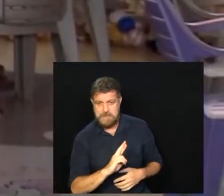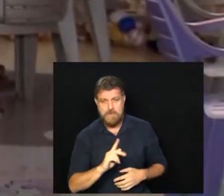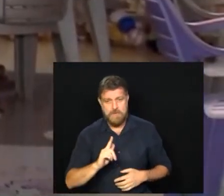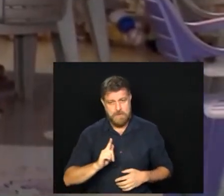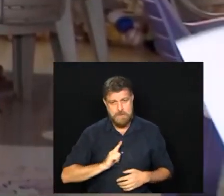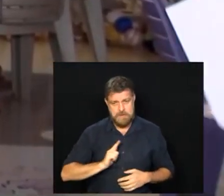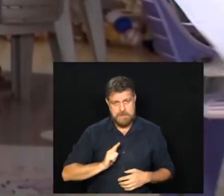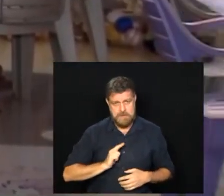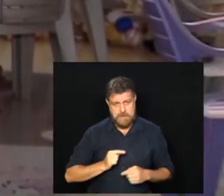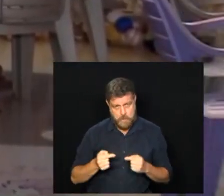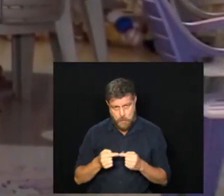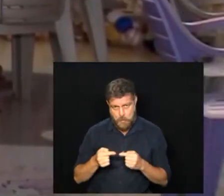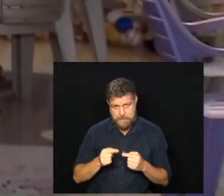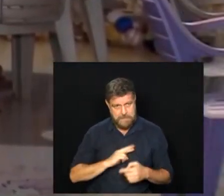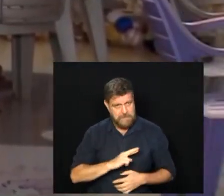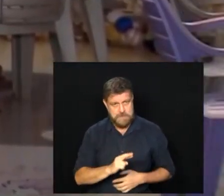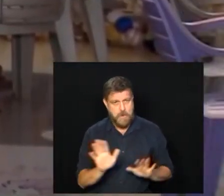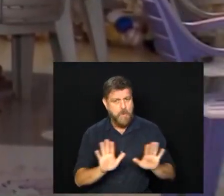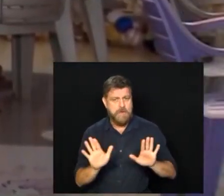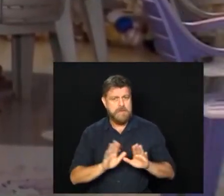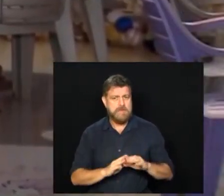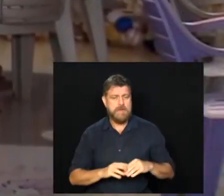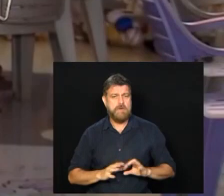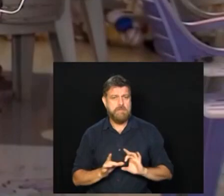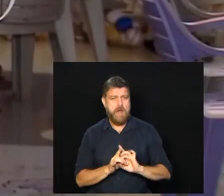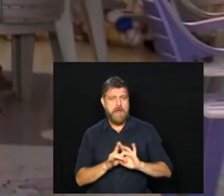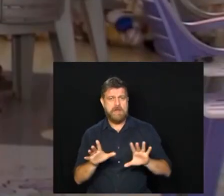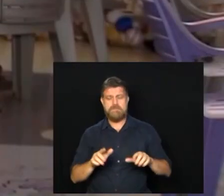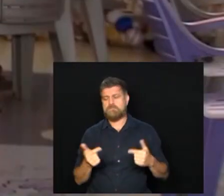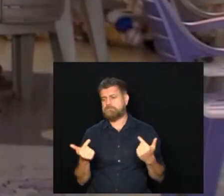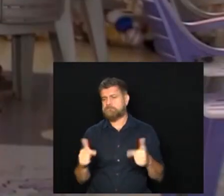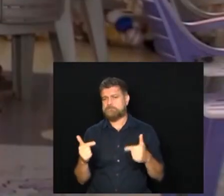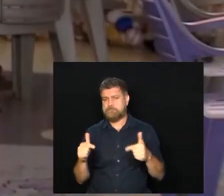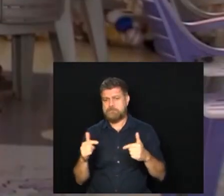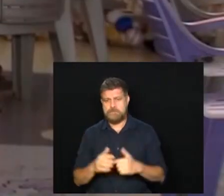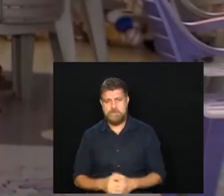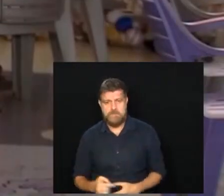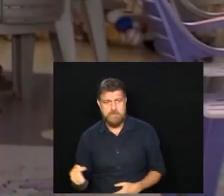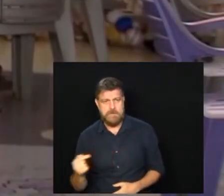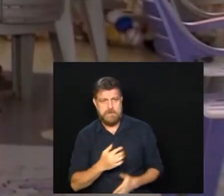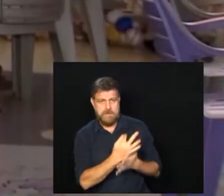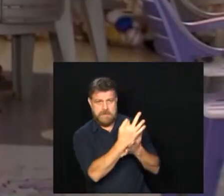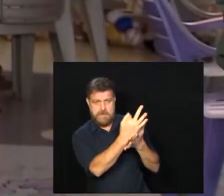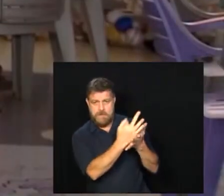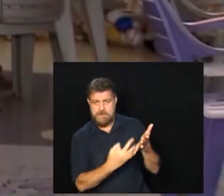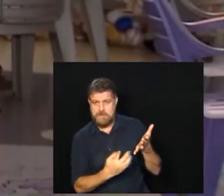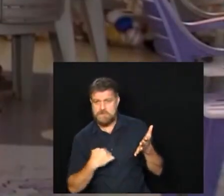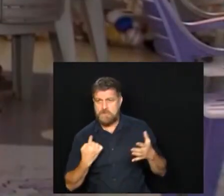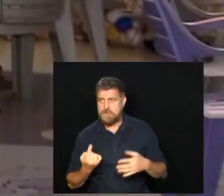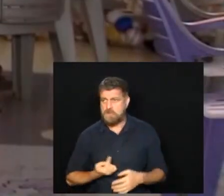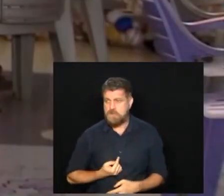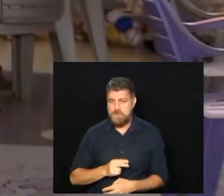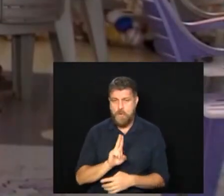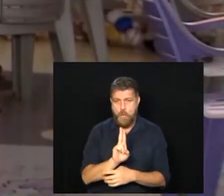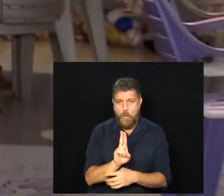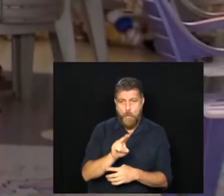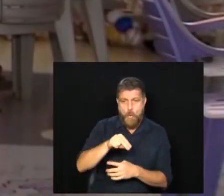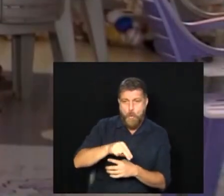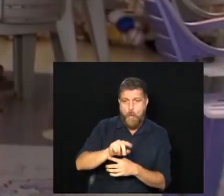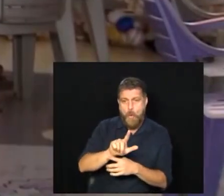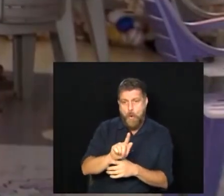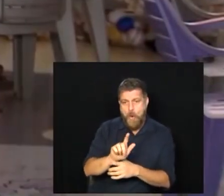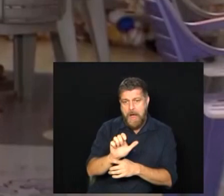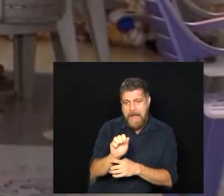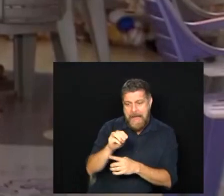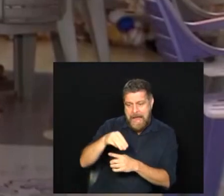coisa de fato a ver com religião ou não? Não tem, né? Assim, como diz o texto aqui, nós do Ungambicula não somos uma religião,